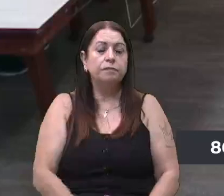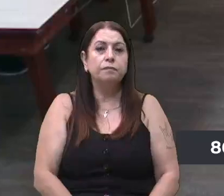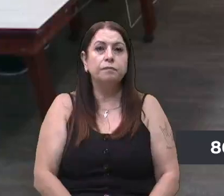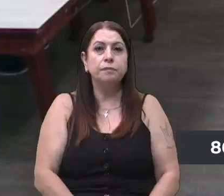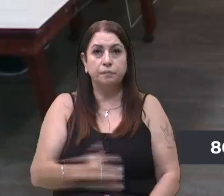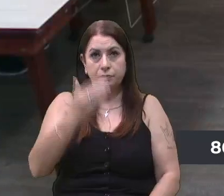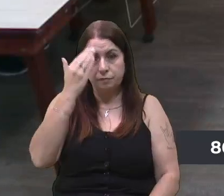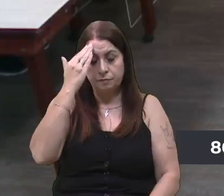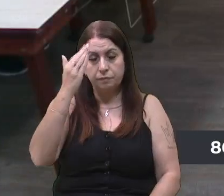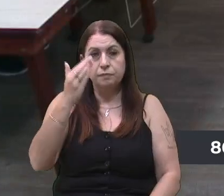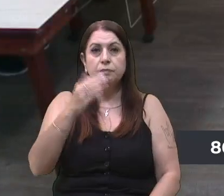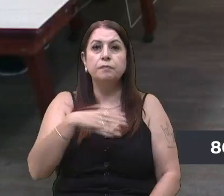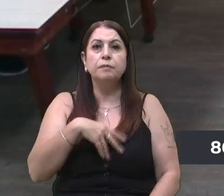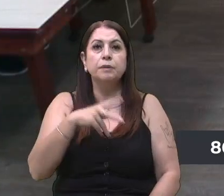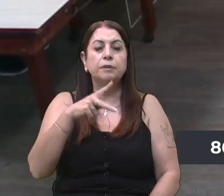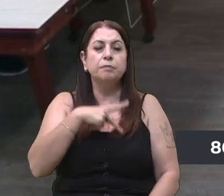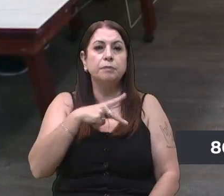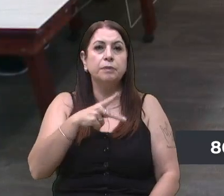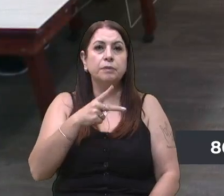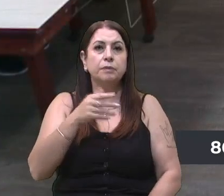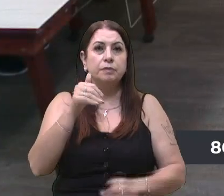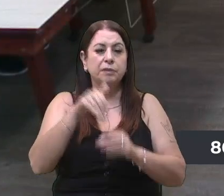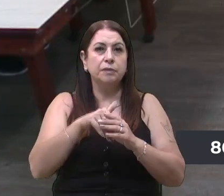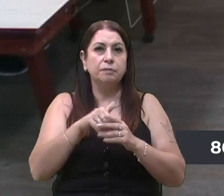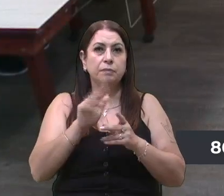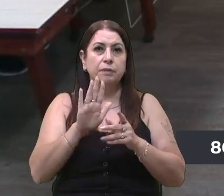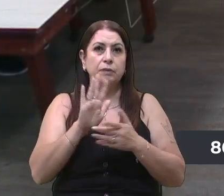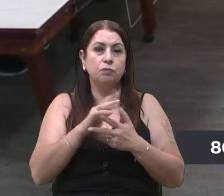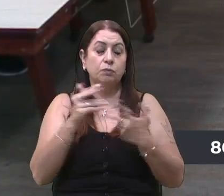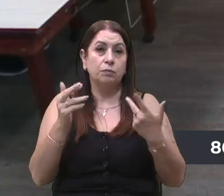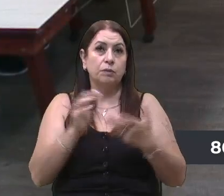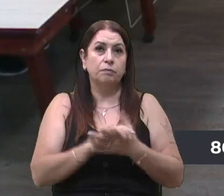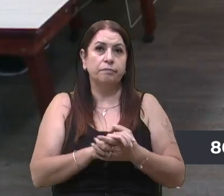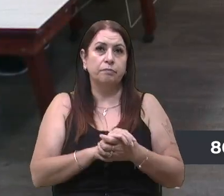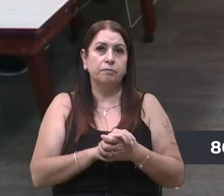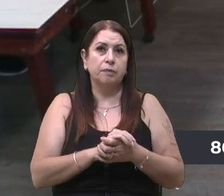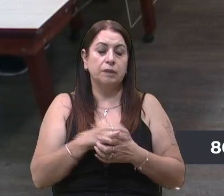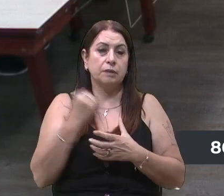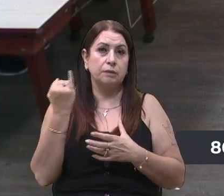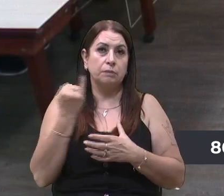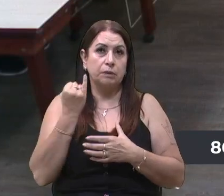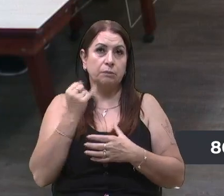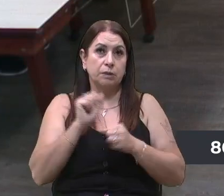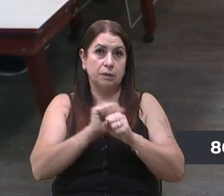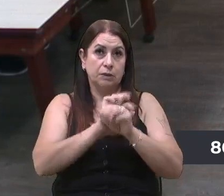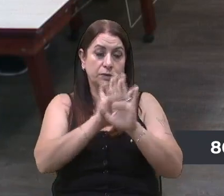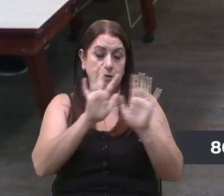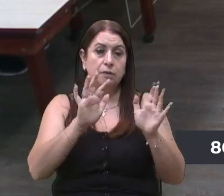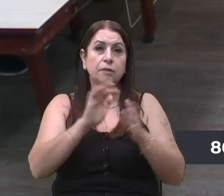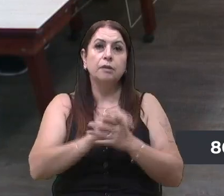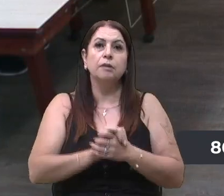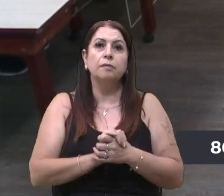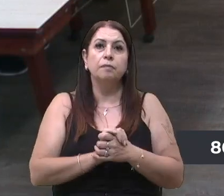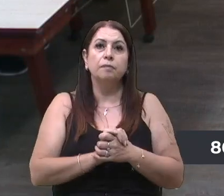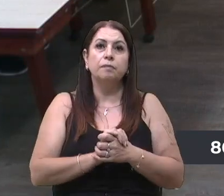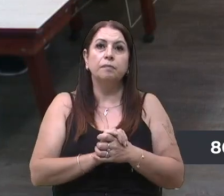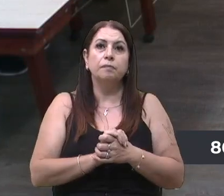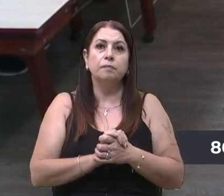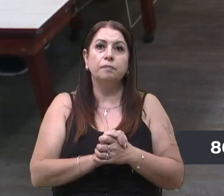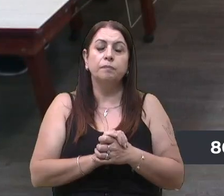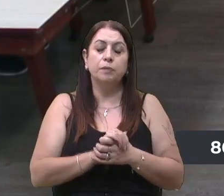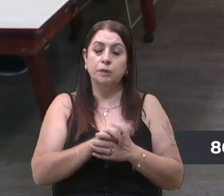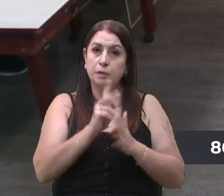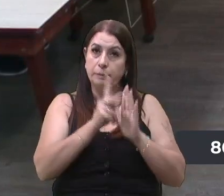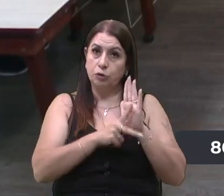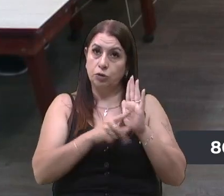Presidente D'Ambrosi, eu quero declarar voto só para deixar algumas coisas que eu acho que são importantes da gente deixar claro, né? No projeto